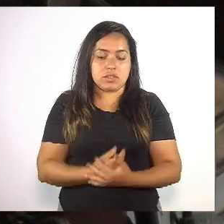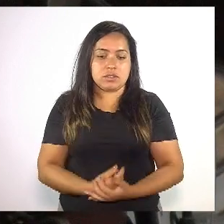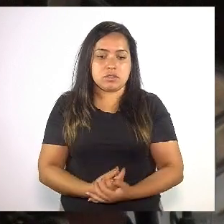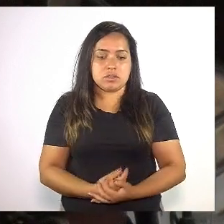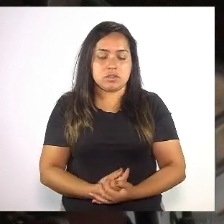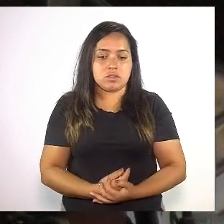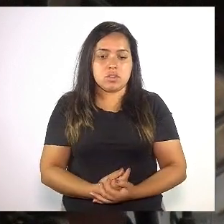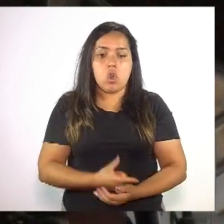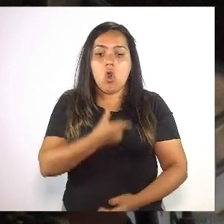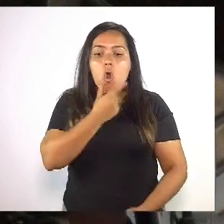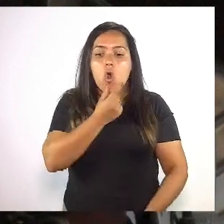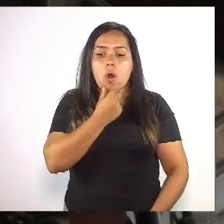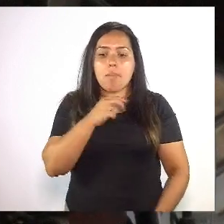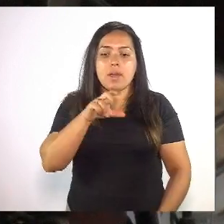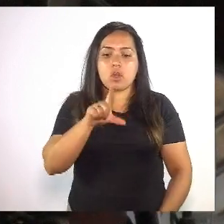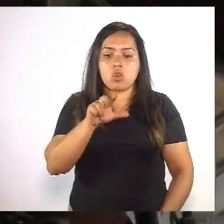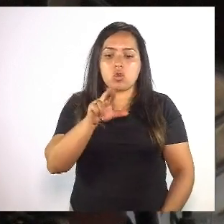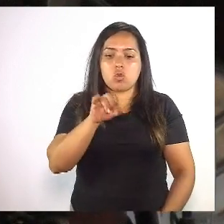Luiz Paulo.